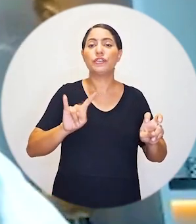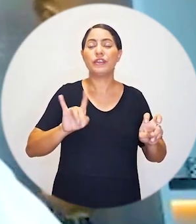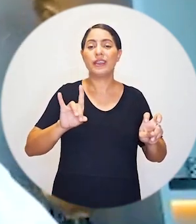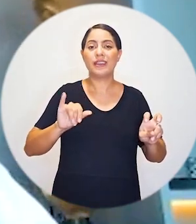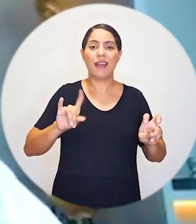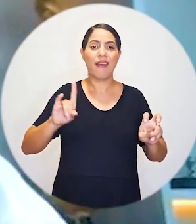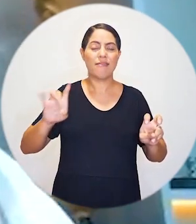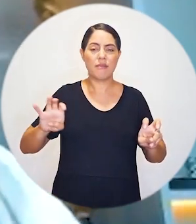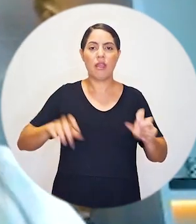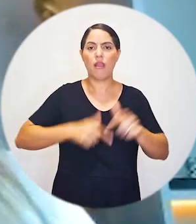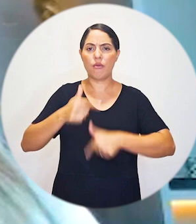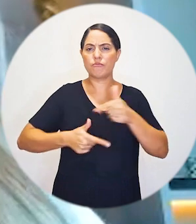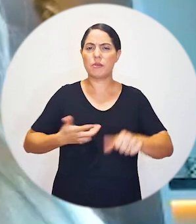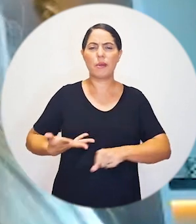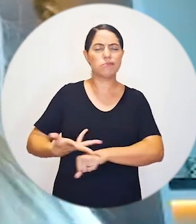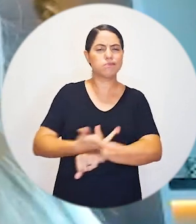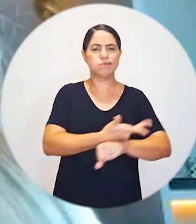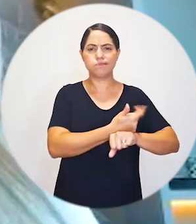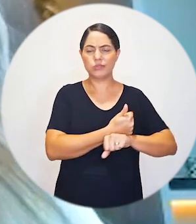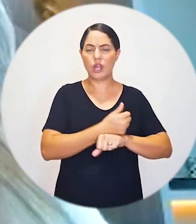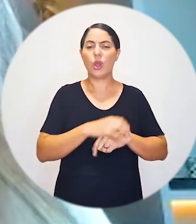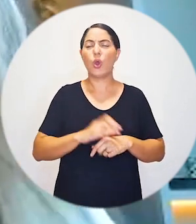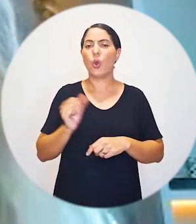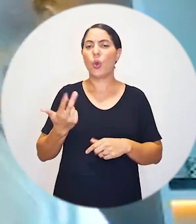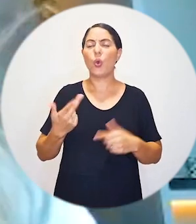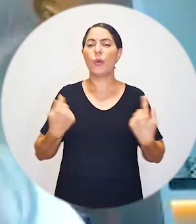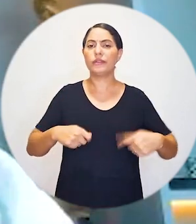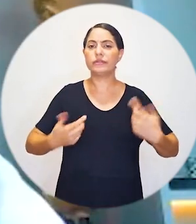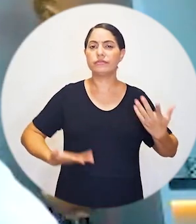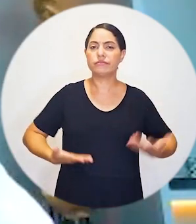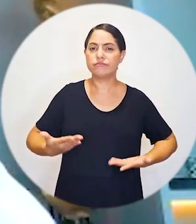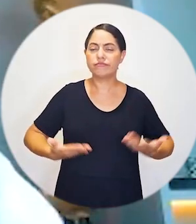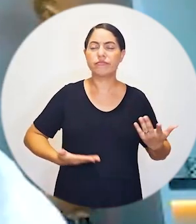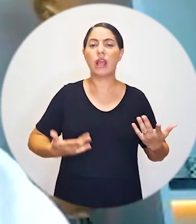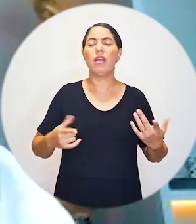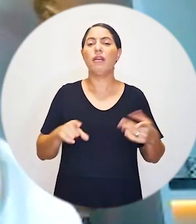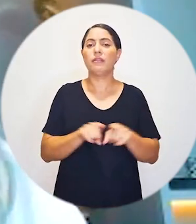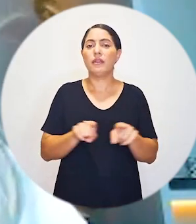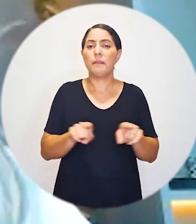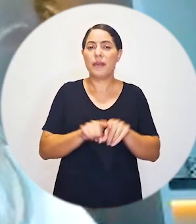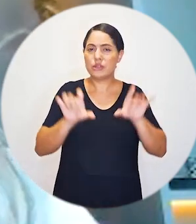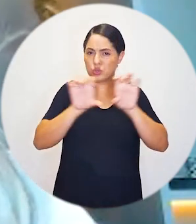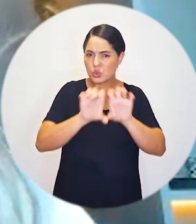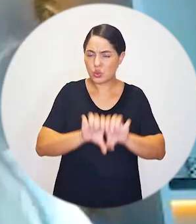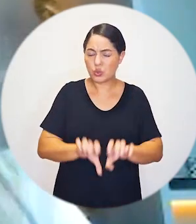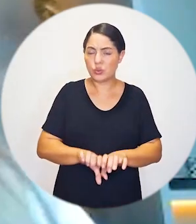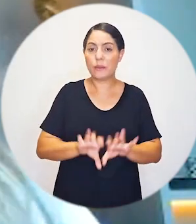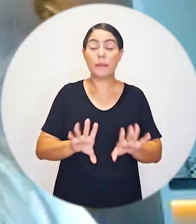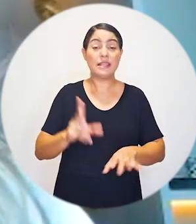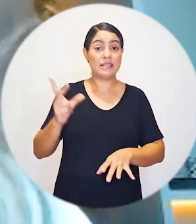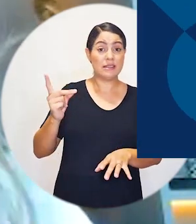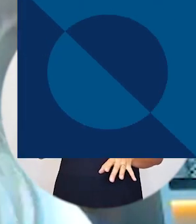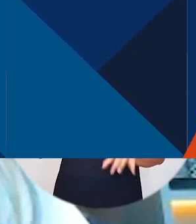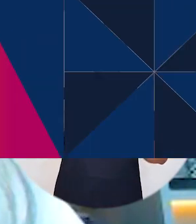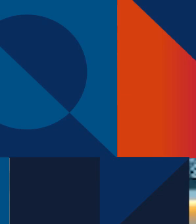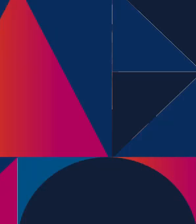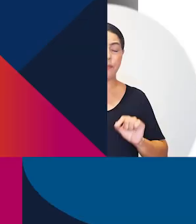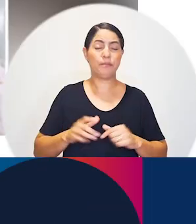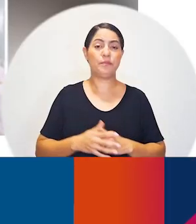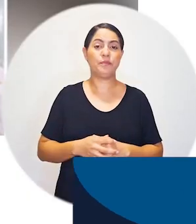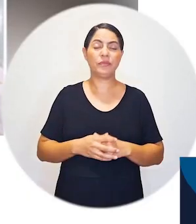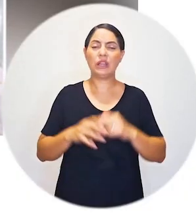as dificuldades do pessoal, né, dos colaboradores, de estrutura. Mas o trabalho da